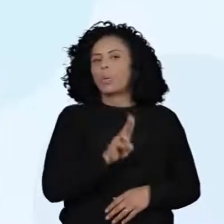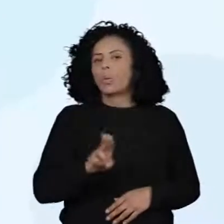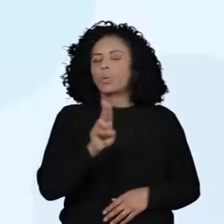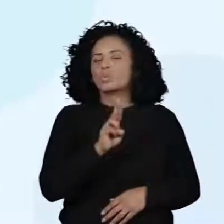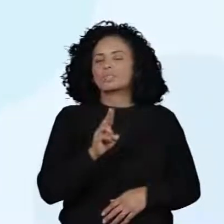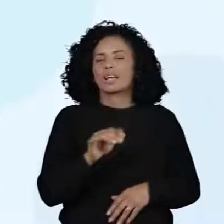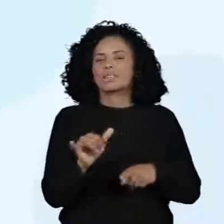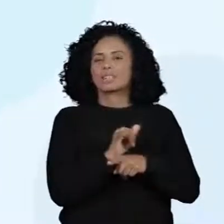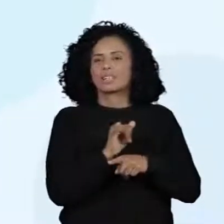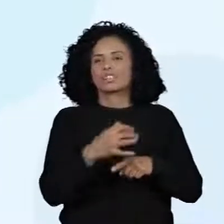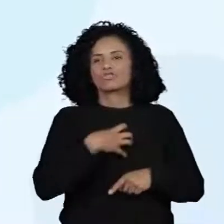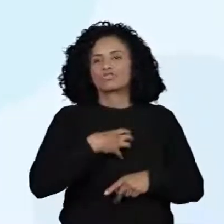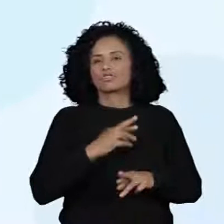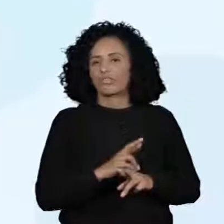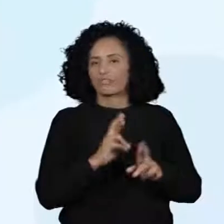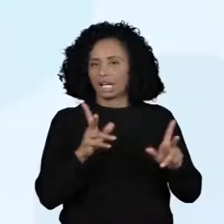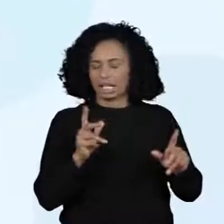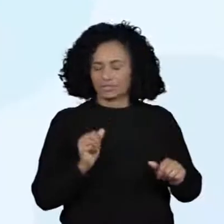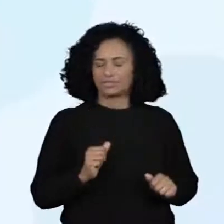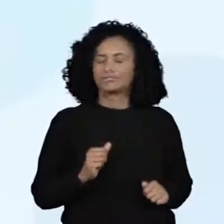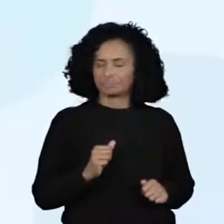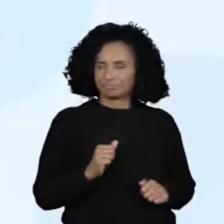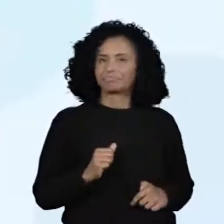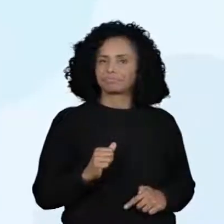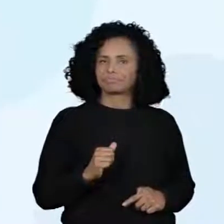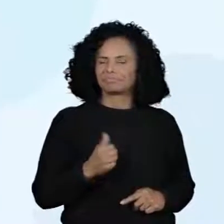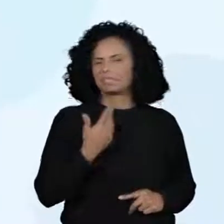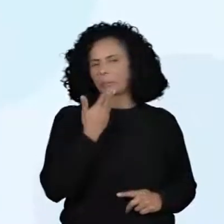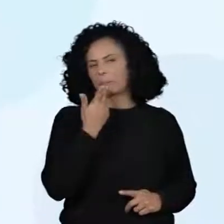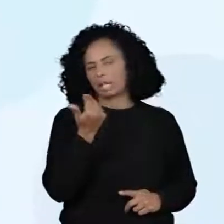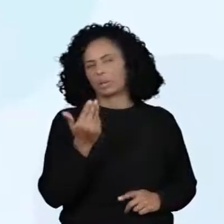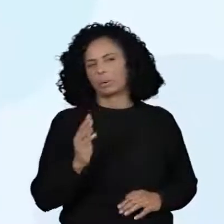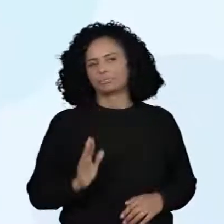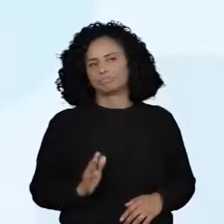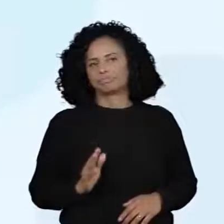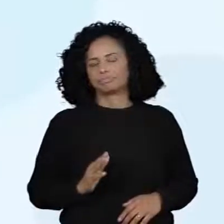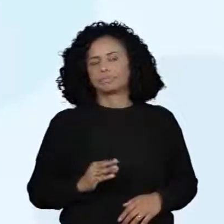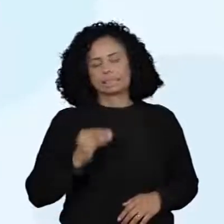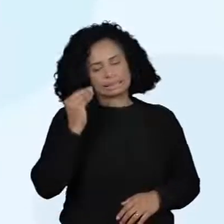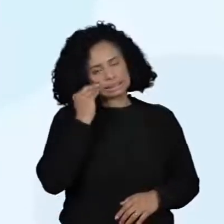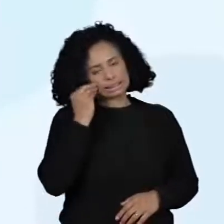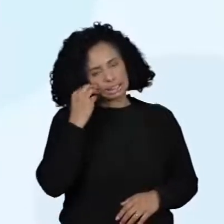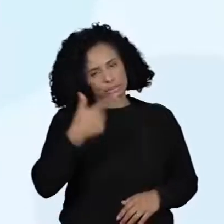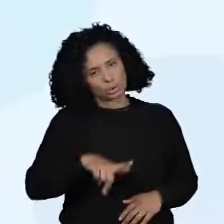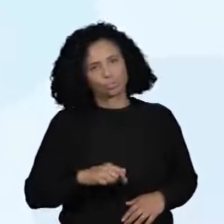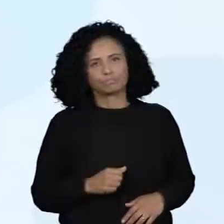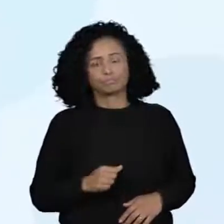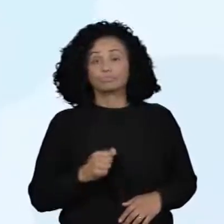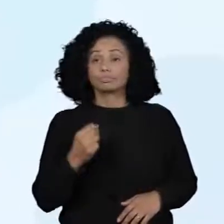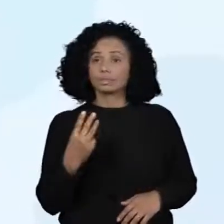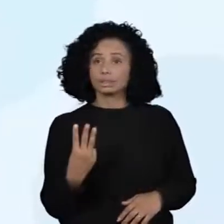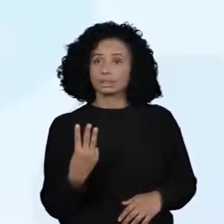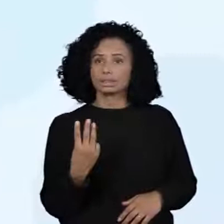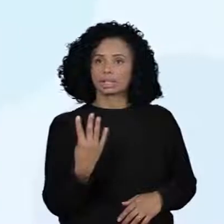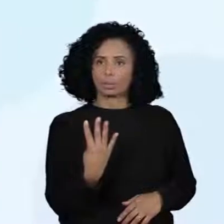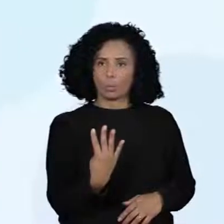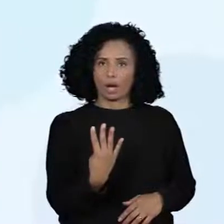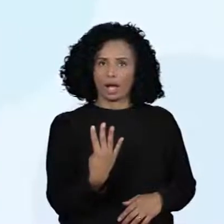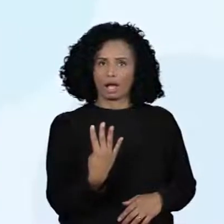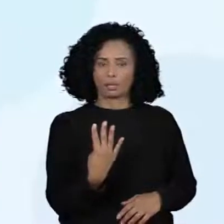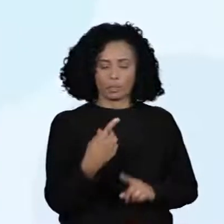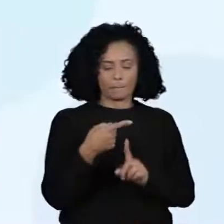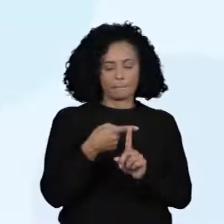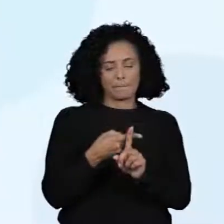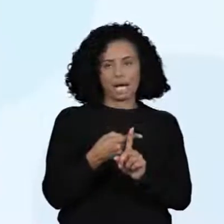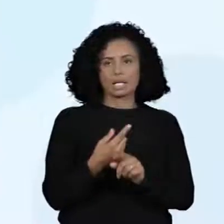em 2, aí né? depois é só contar, né, professora? Exato. Então, vamos lá. 34 mais 2. Vou seguir aí o seu conselho.